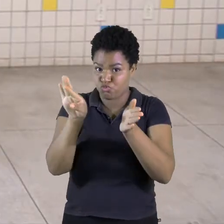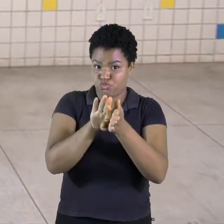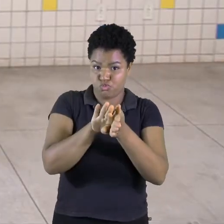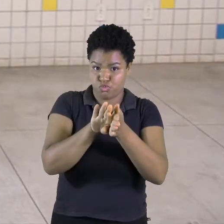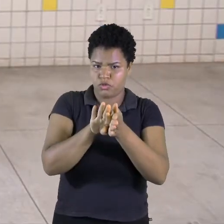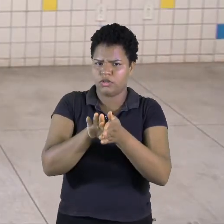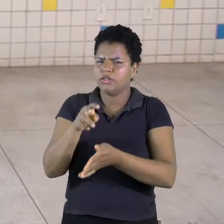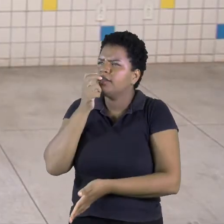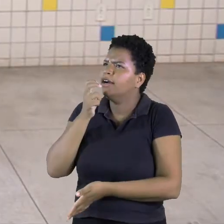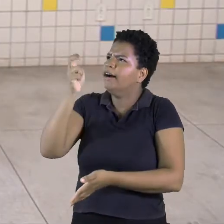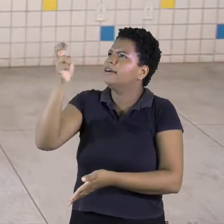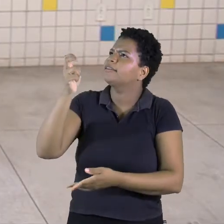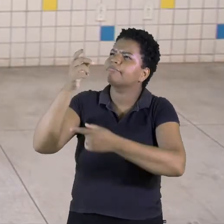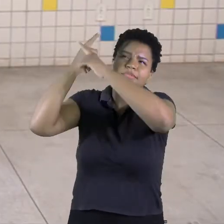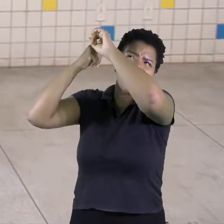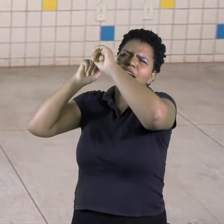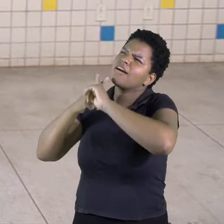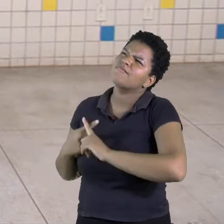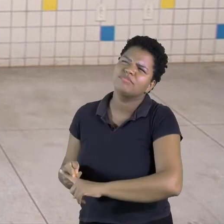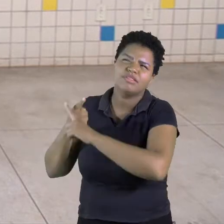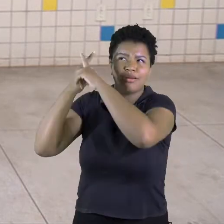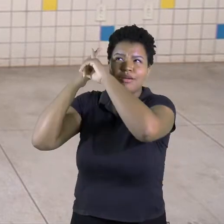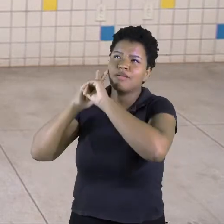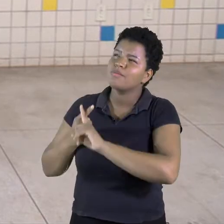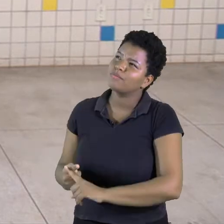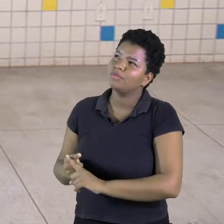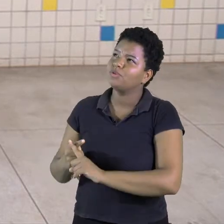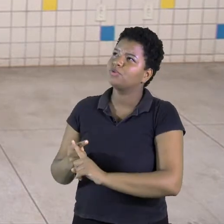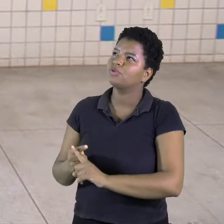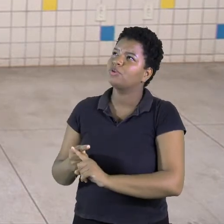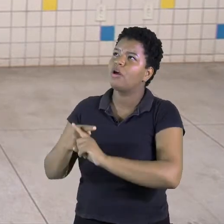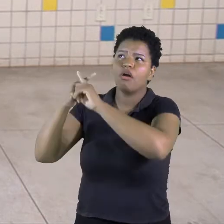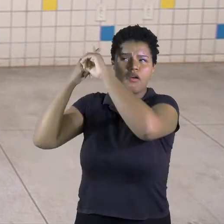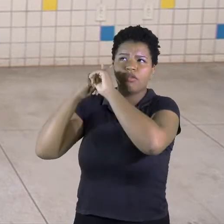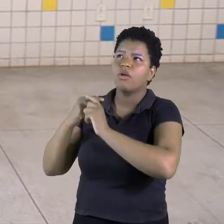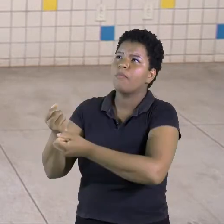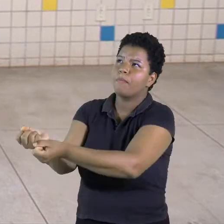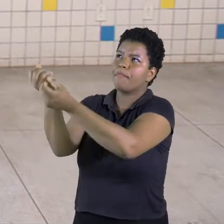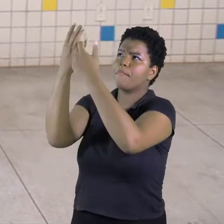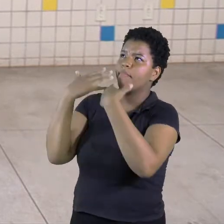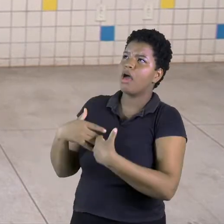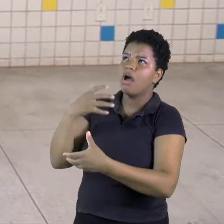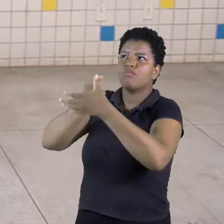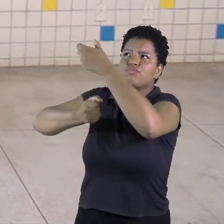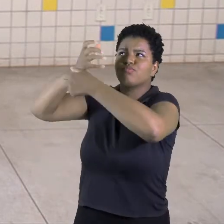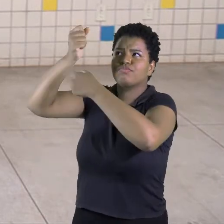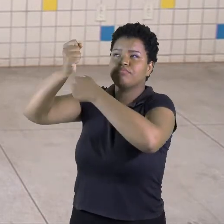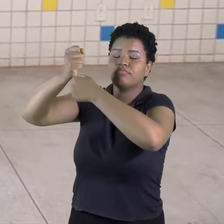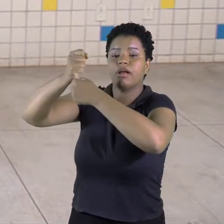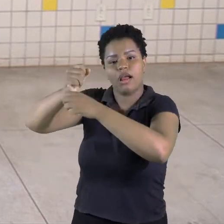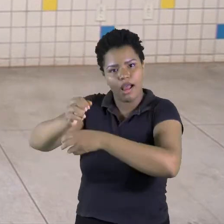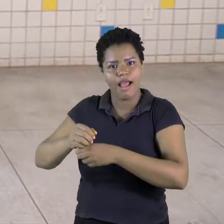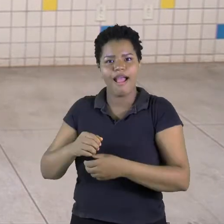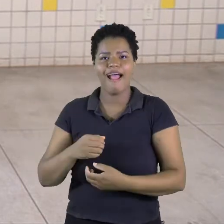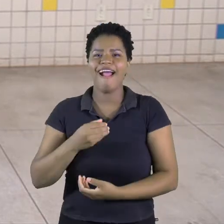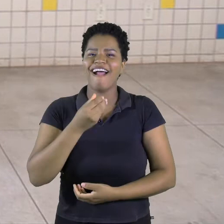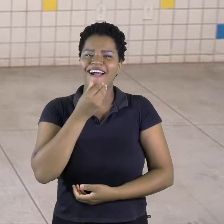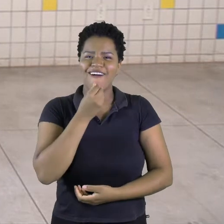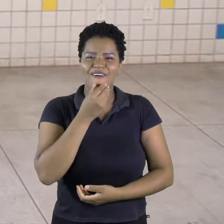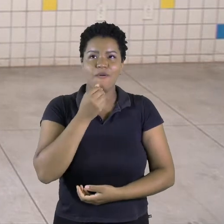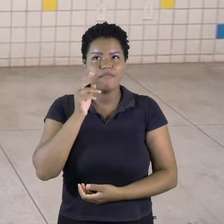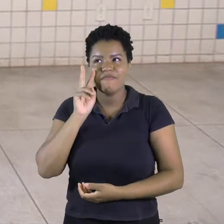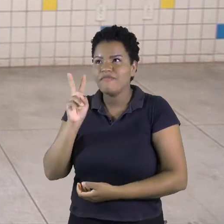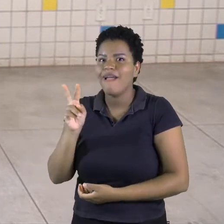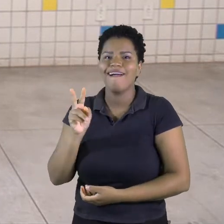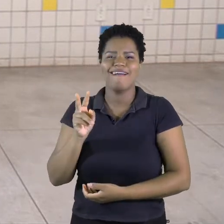e gritou: Rapunzel, Rapunzel, jogue as suas tranças de mel, e subiu. Aí ele pensou: ah, é assim que ela